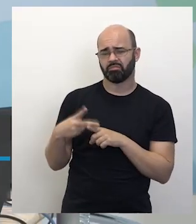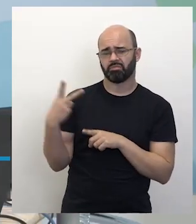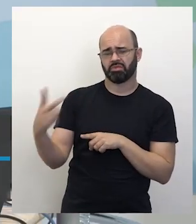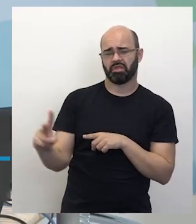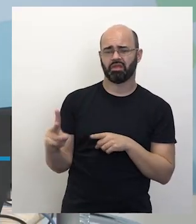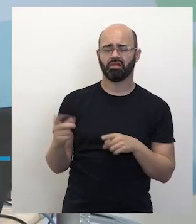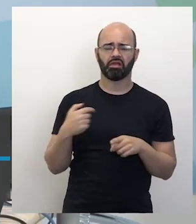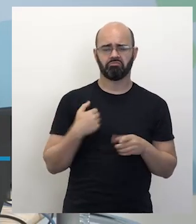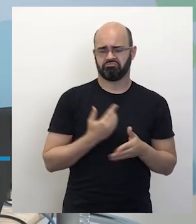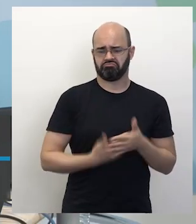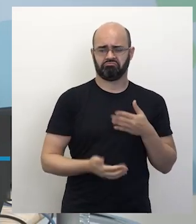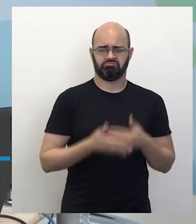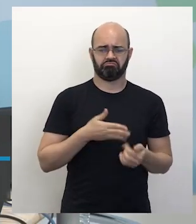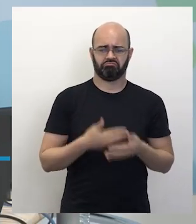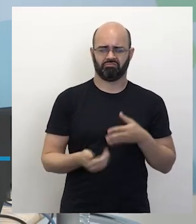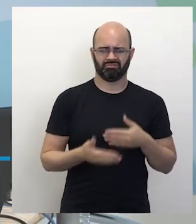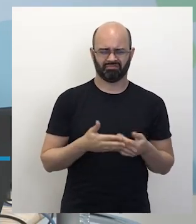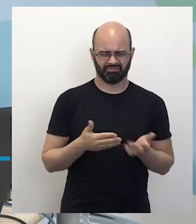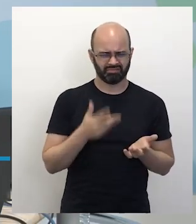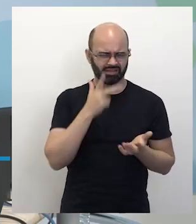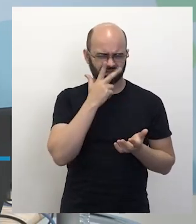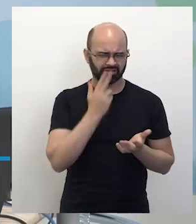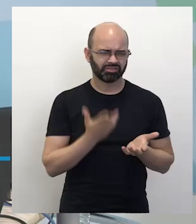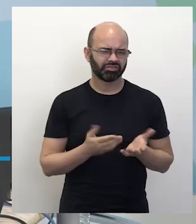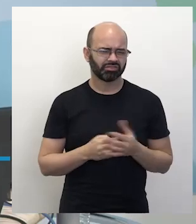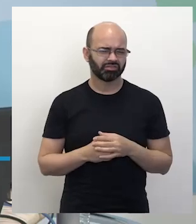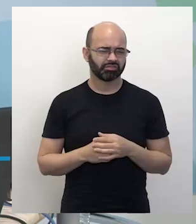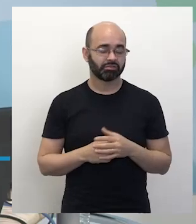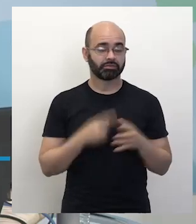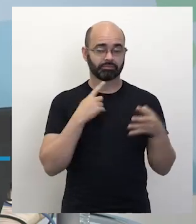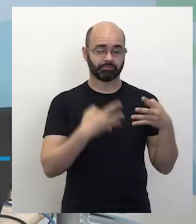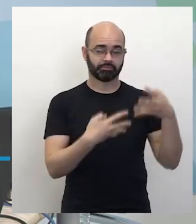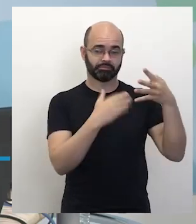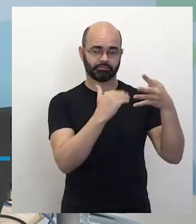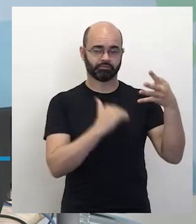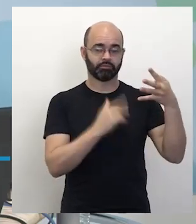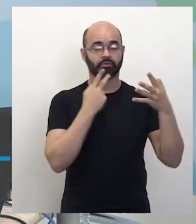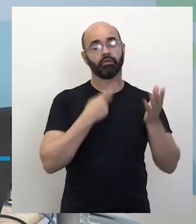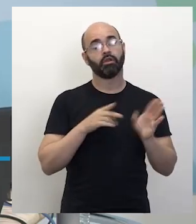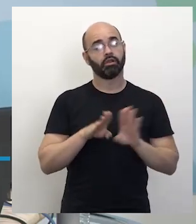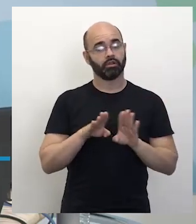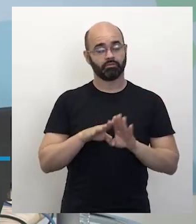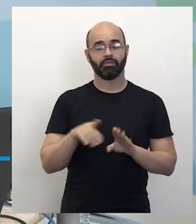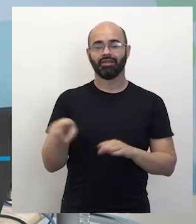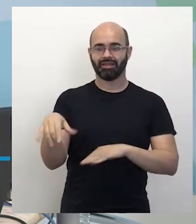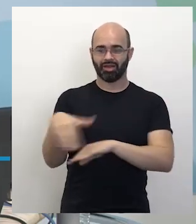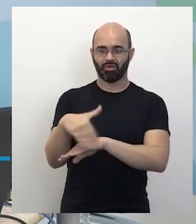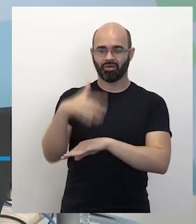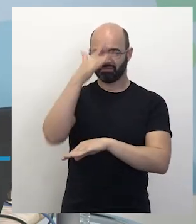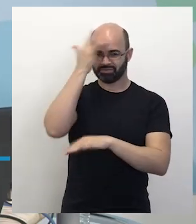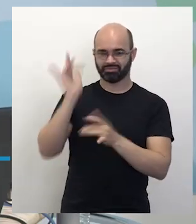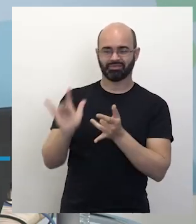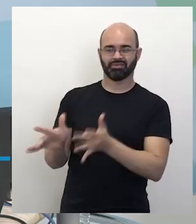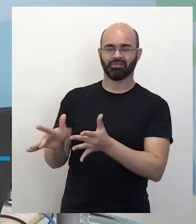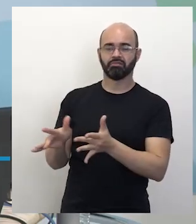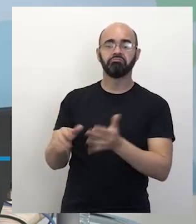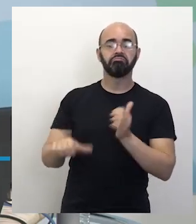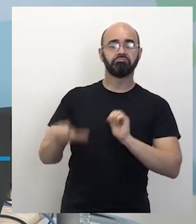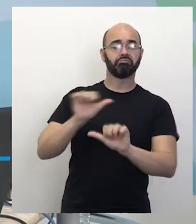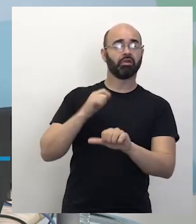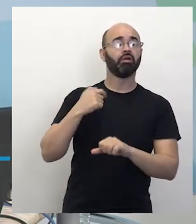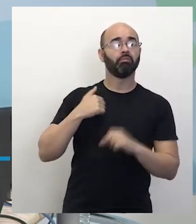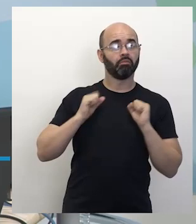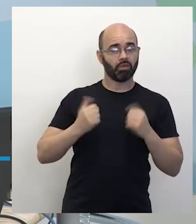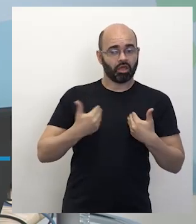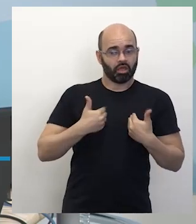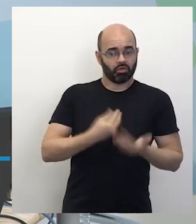os próximos a ocupar as ruas, porque a gente tem que estar sempre preocupado, ter empatia e pensar, né, no outro e nas